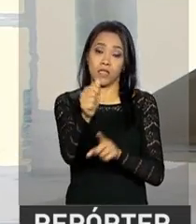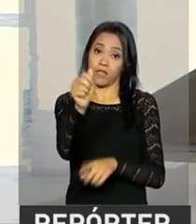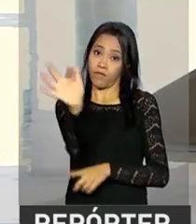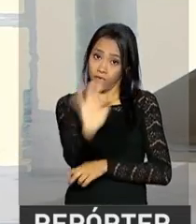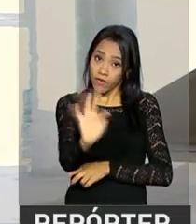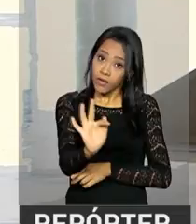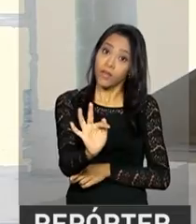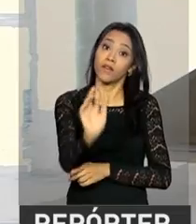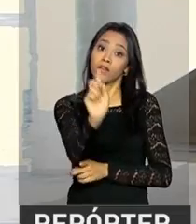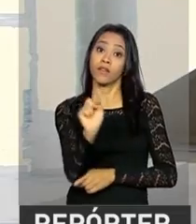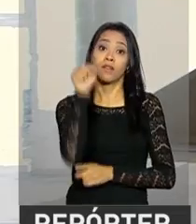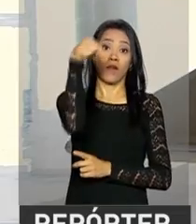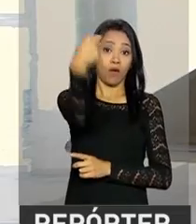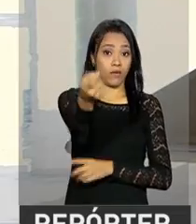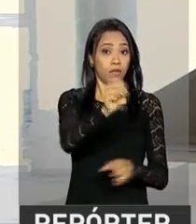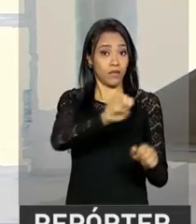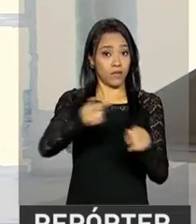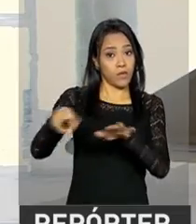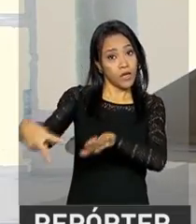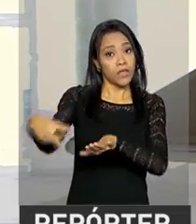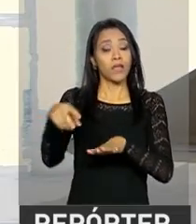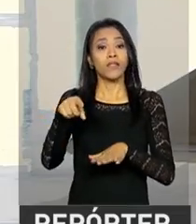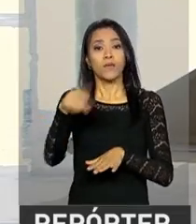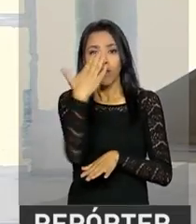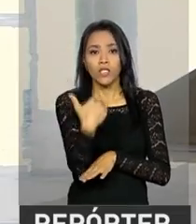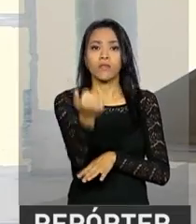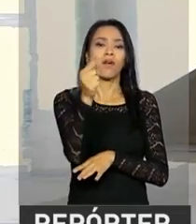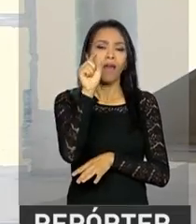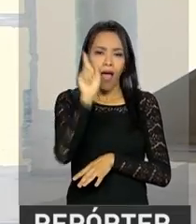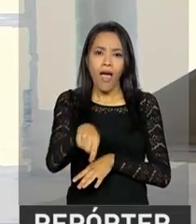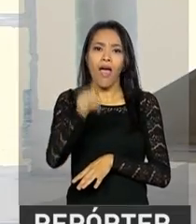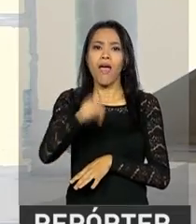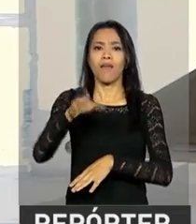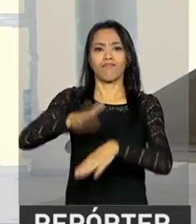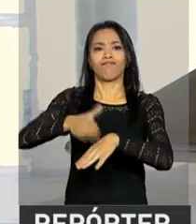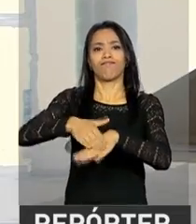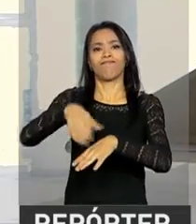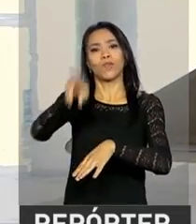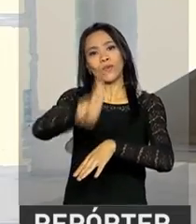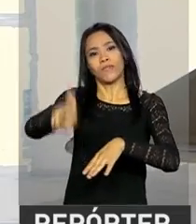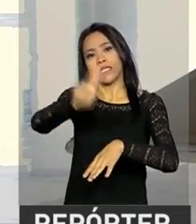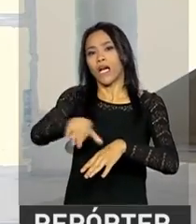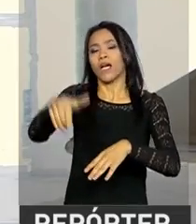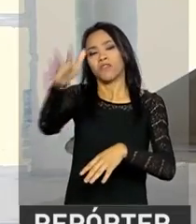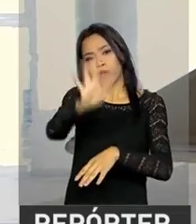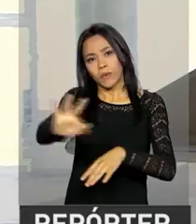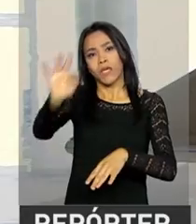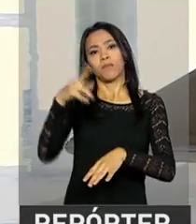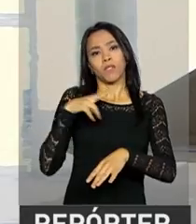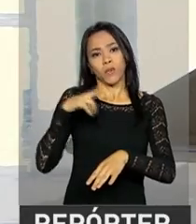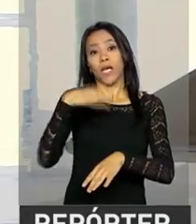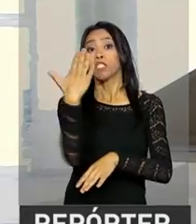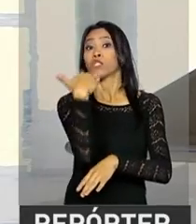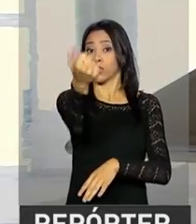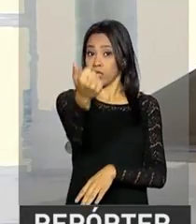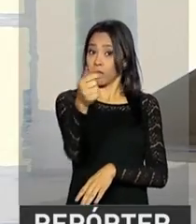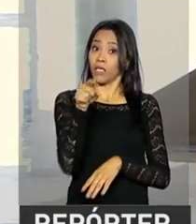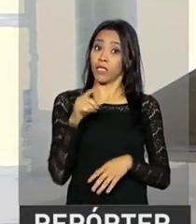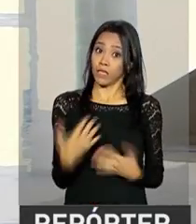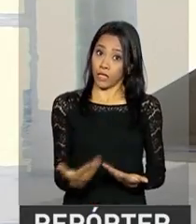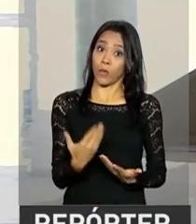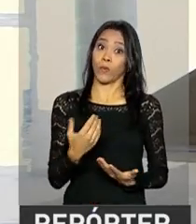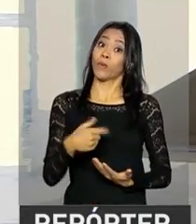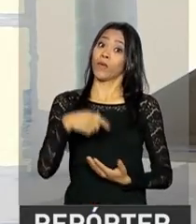portanto na próxima semana e essa convocação ela vai ser feita pela própria instituição de ensino superior então o MEC recomenda aí que o